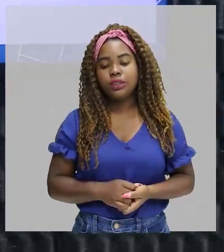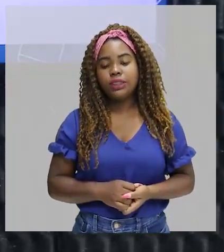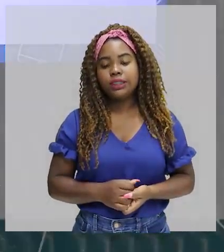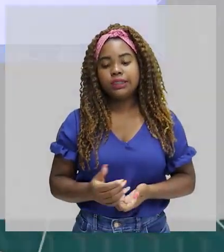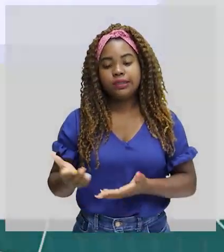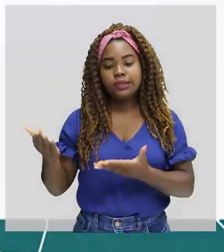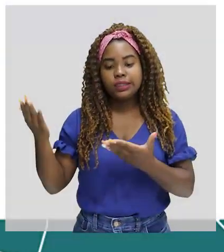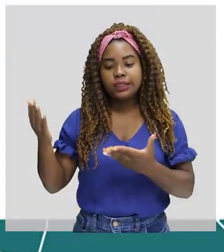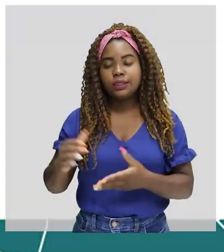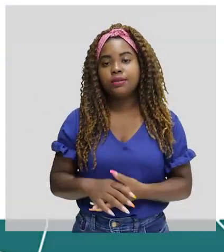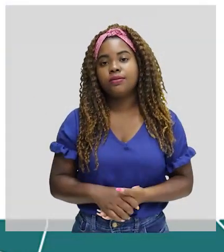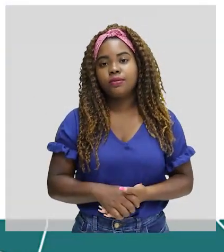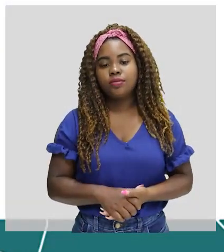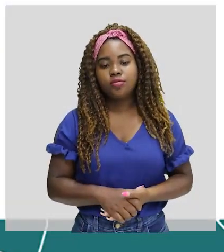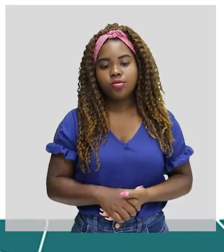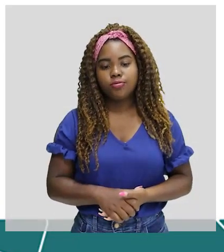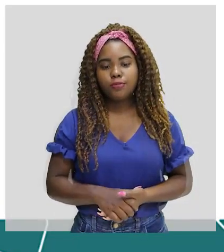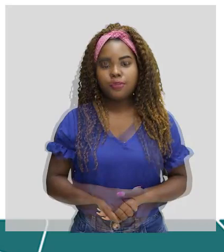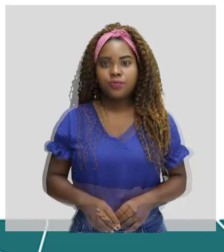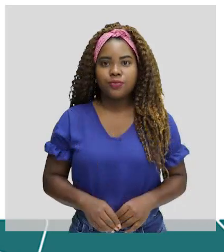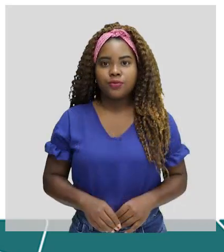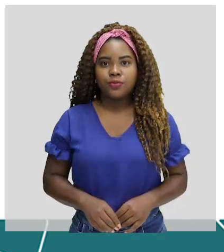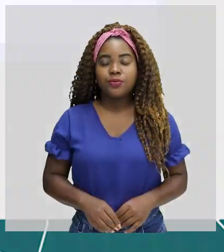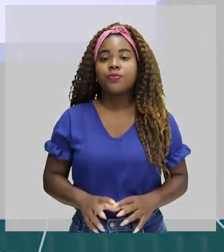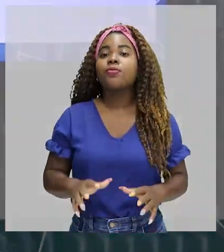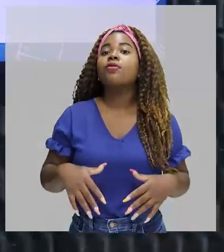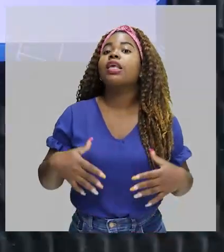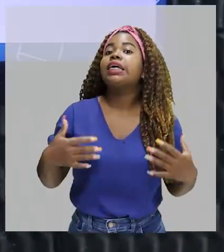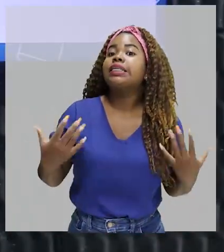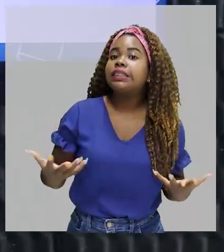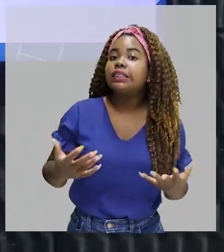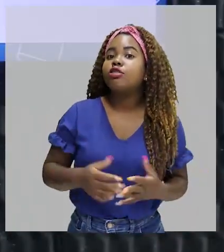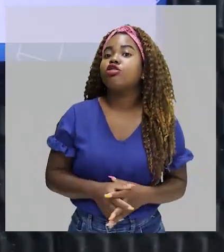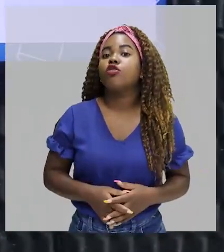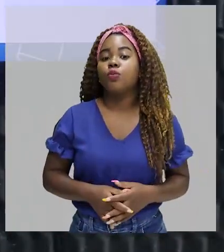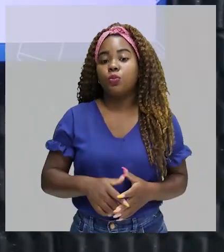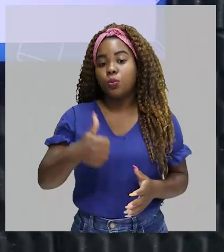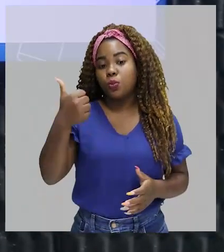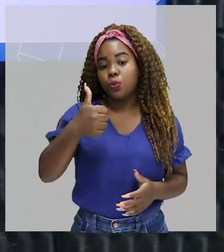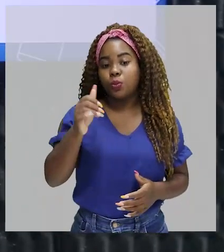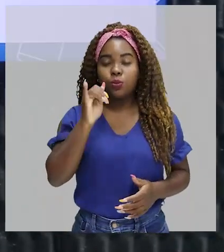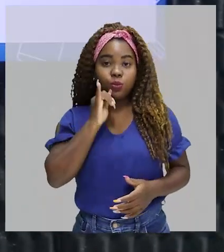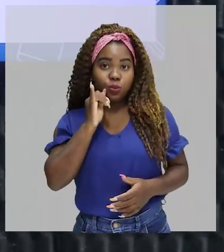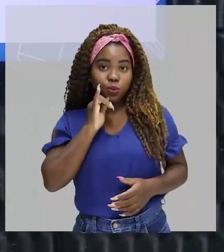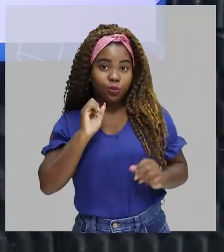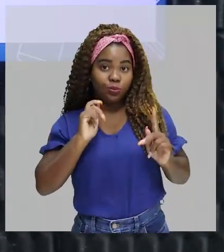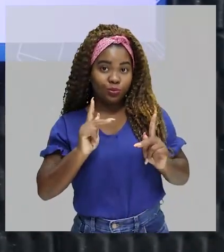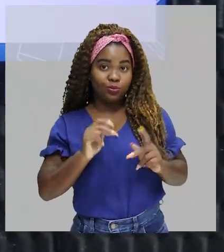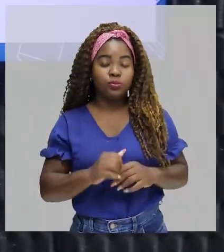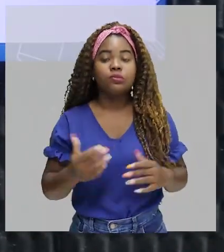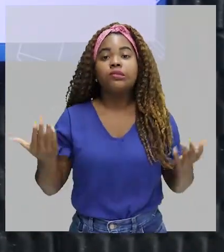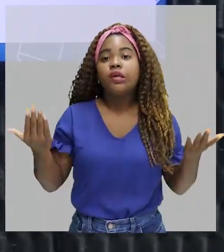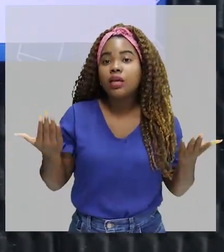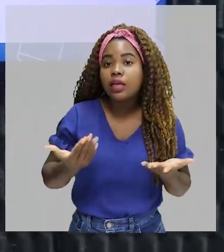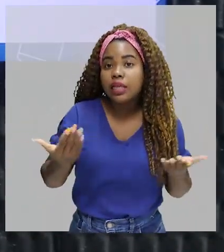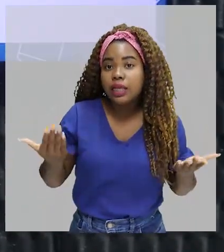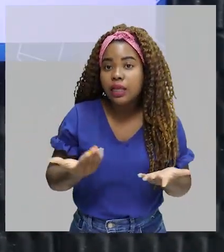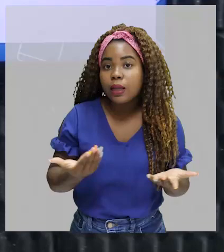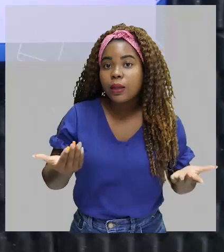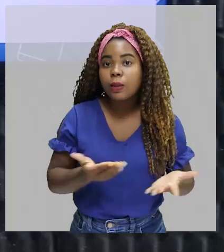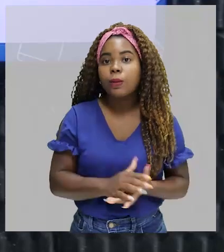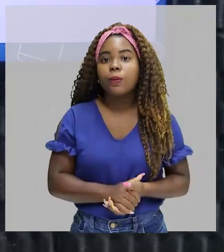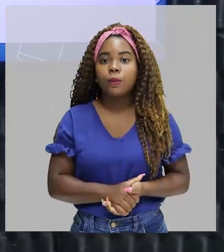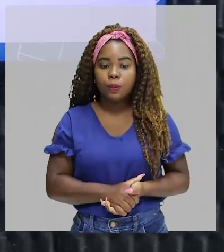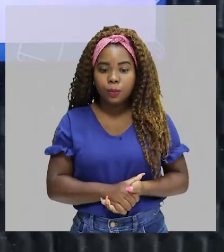progressão aritmética, e foi o que foi feito, tá bom? Então, gente, esse foi o nosso primeiro exemplo. Agora, nós